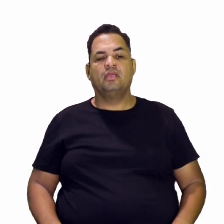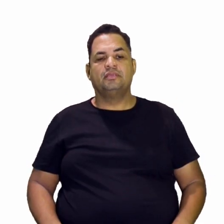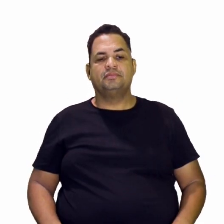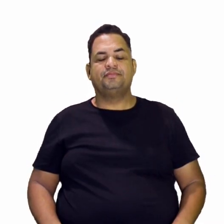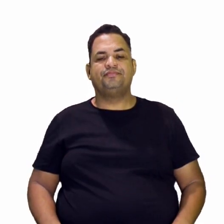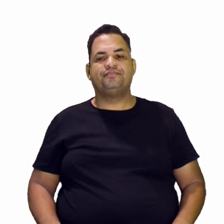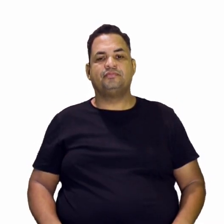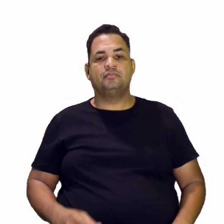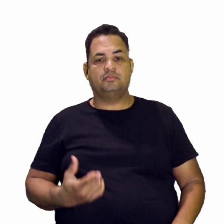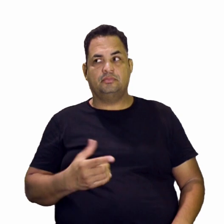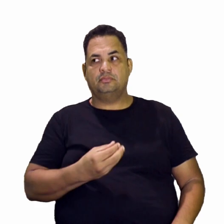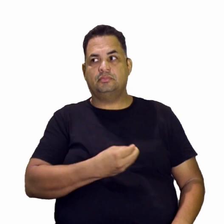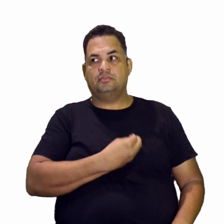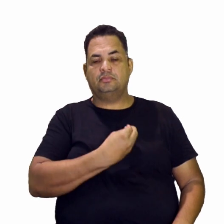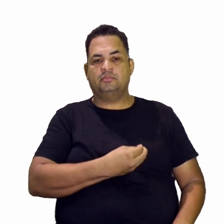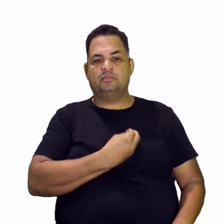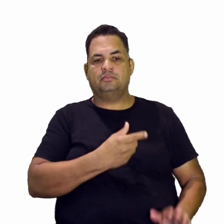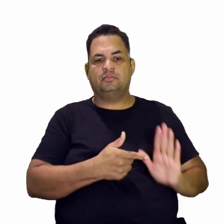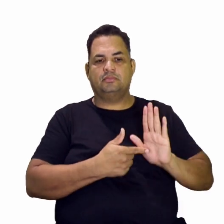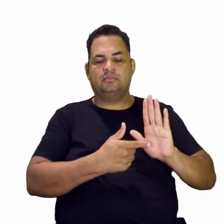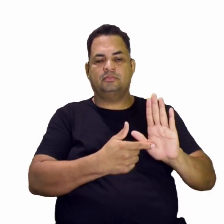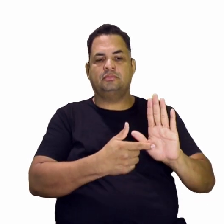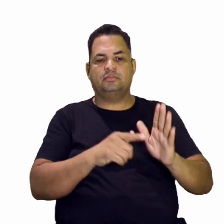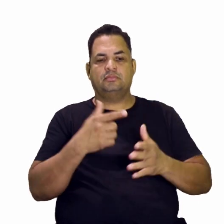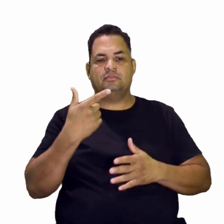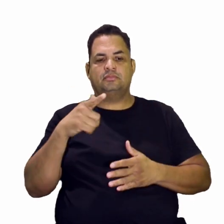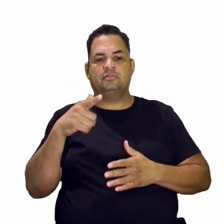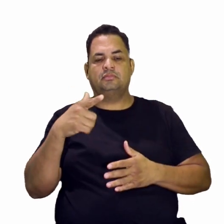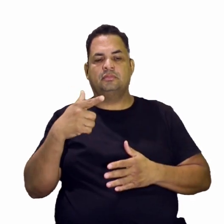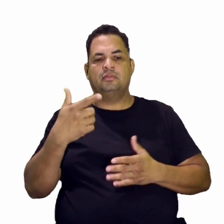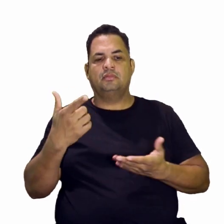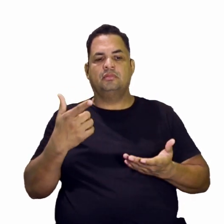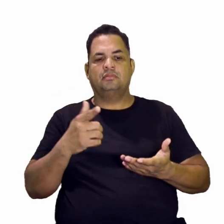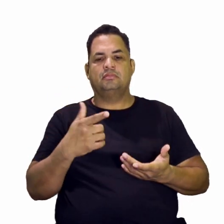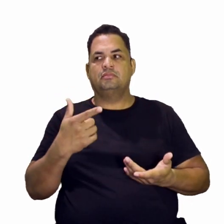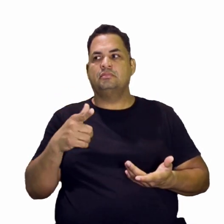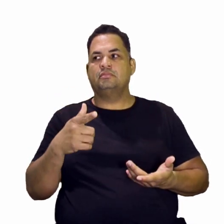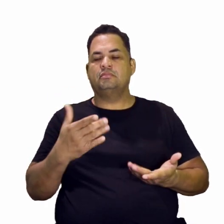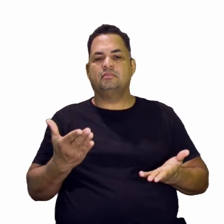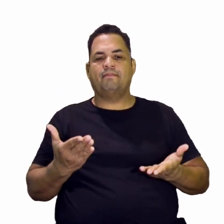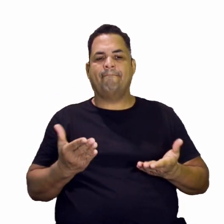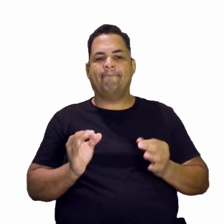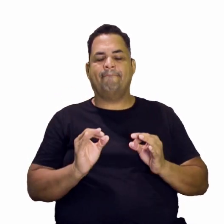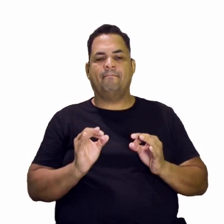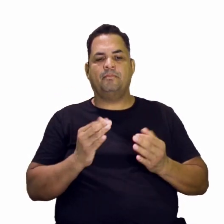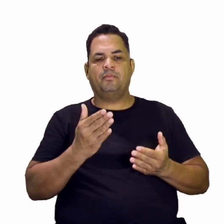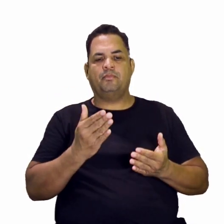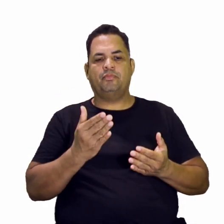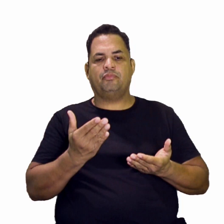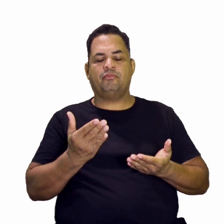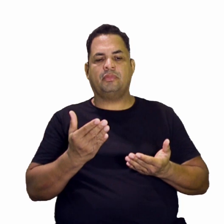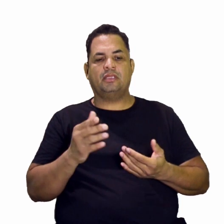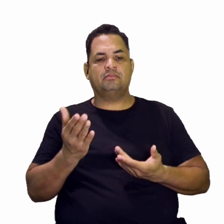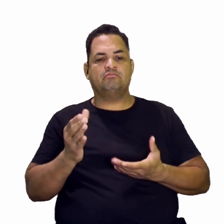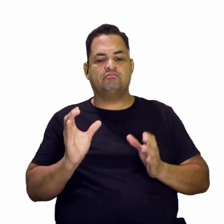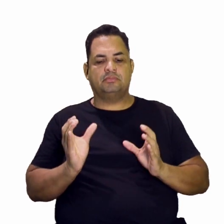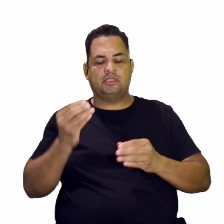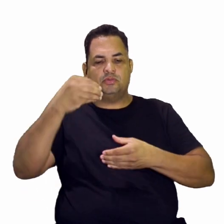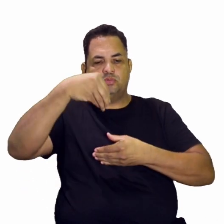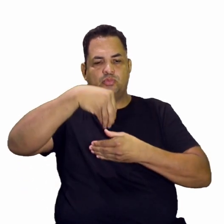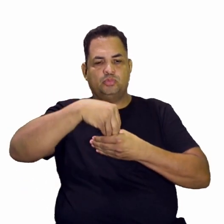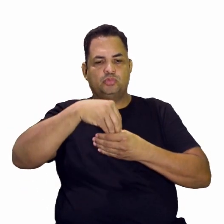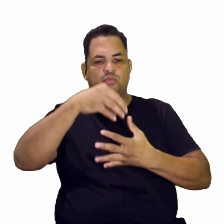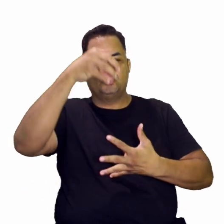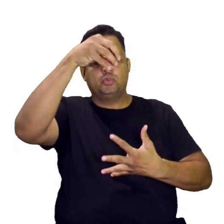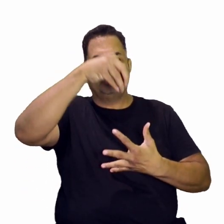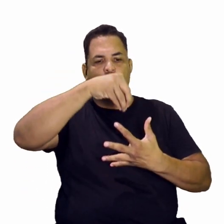grupo ou um ser vivo, um representante que não tem, tá? Ou não está incluído dentro do